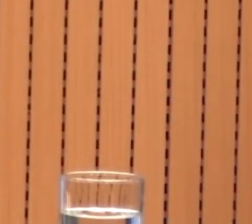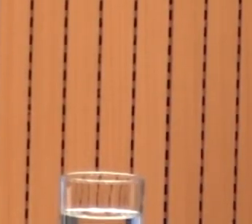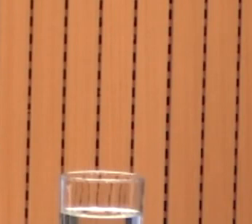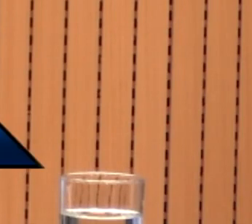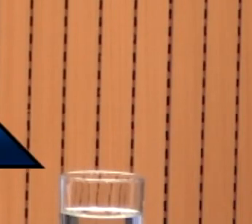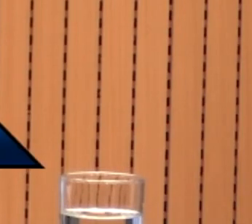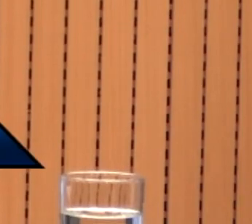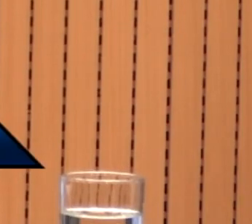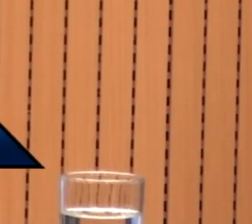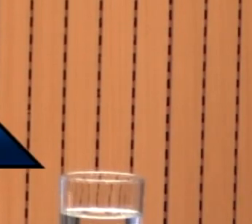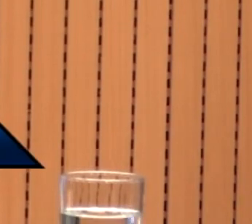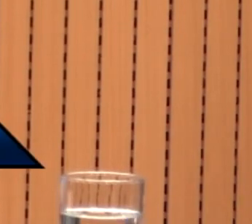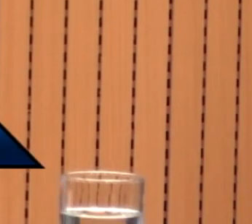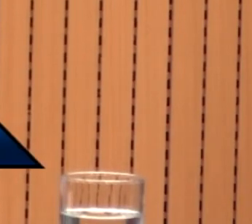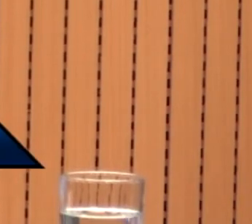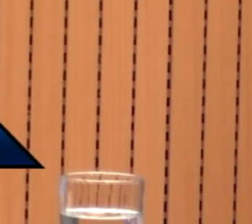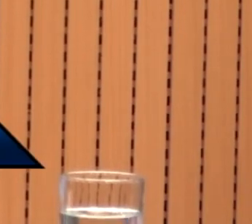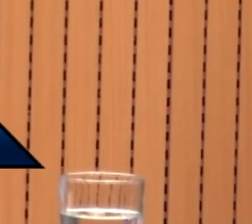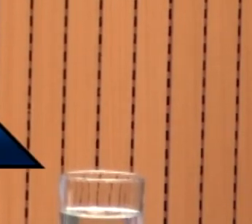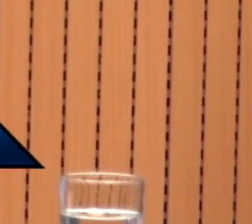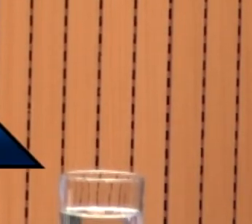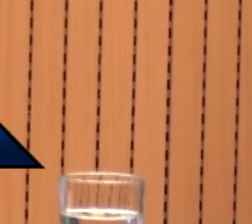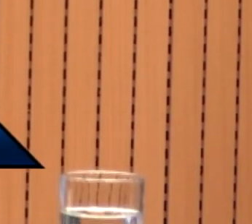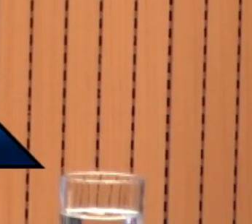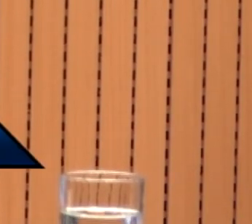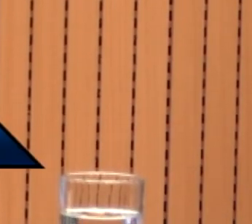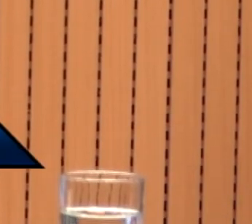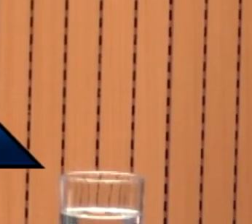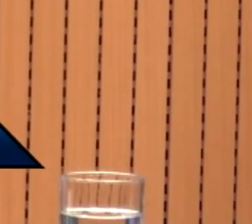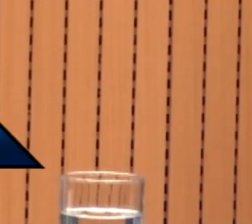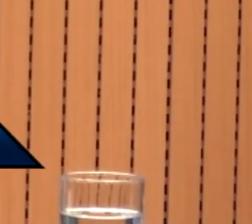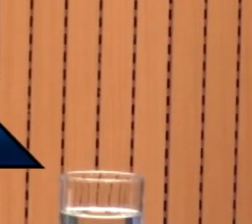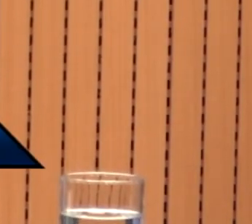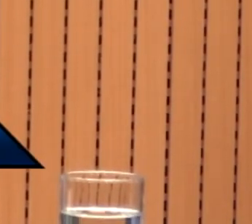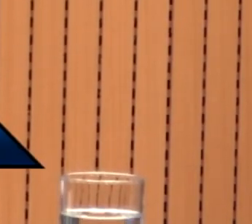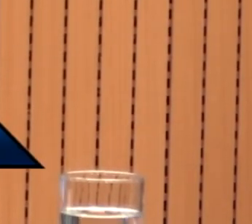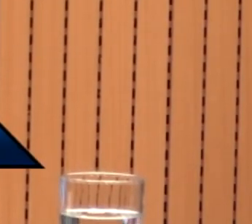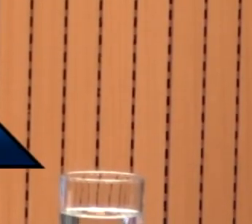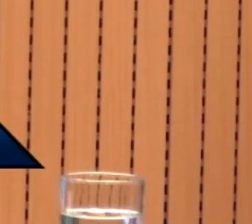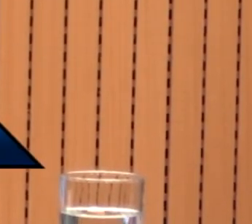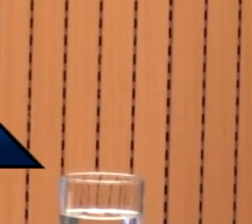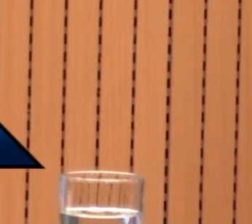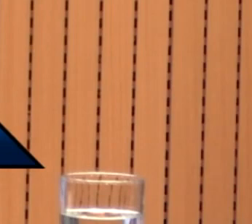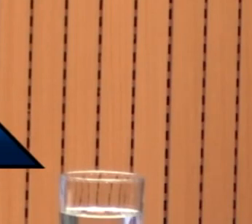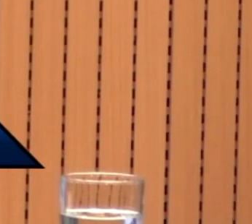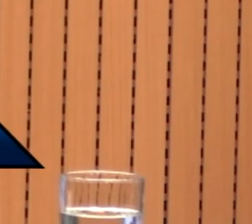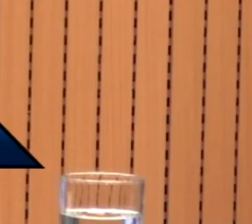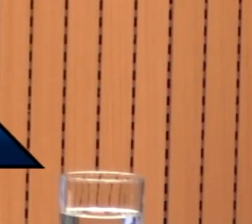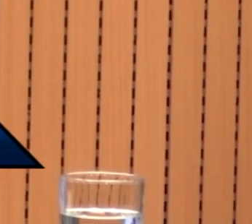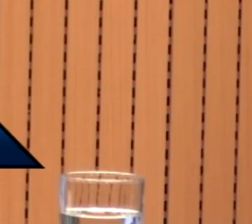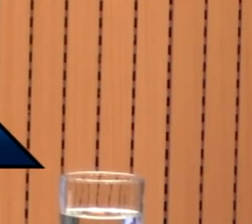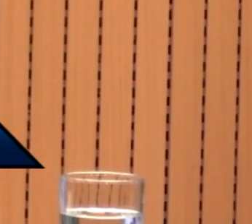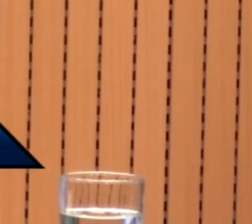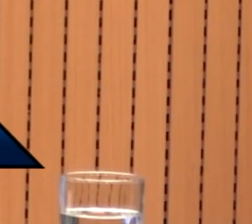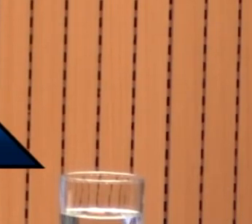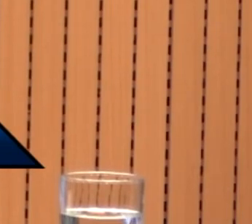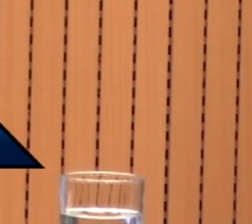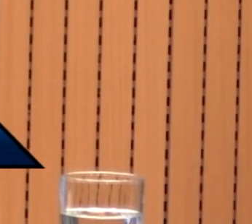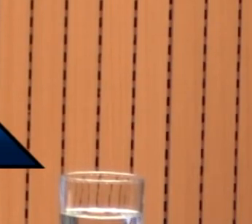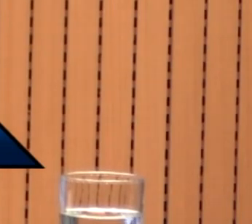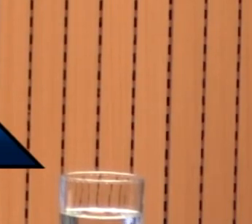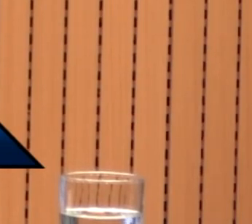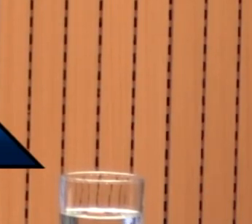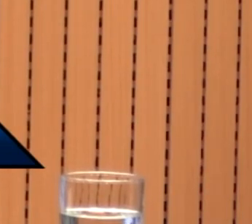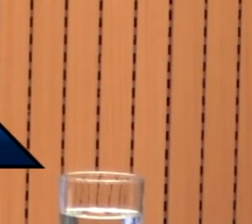pública, para que possamos iniciar a discussão, reflexão do PLC 46/2018, de autoria do